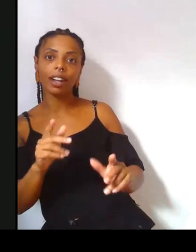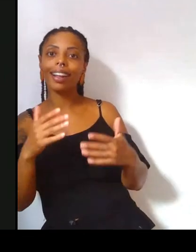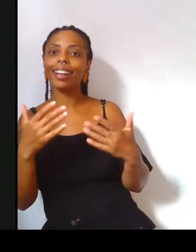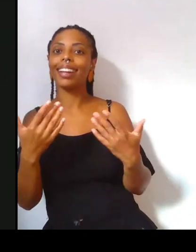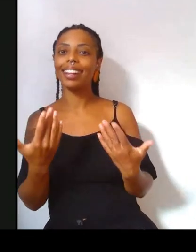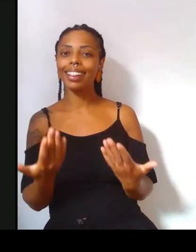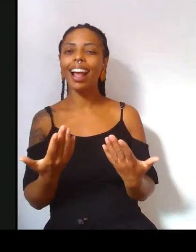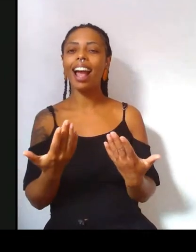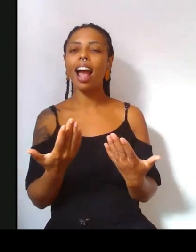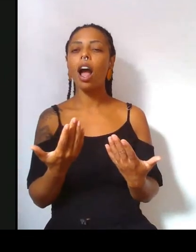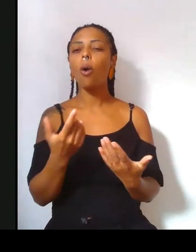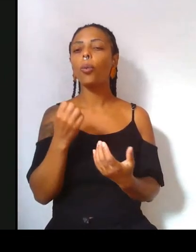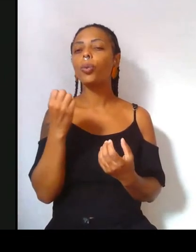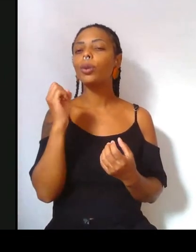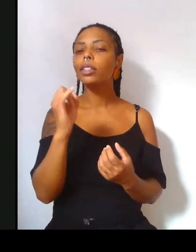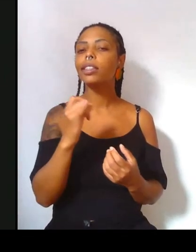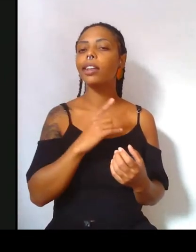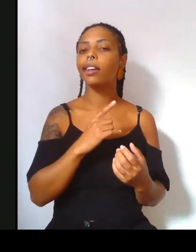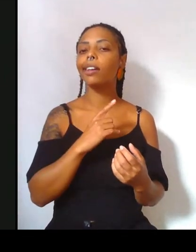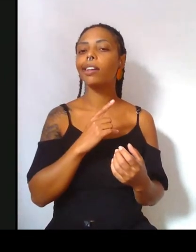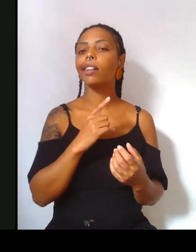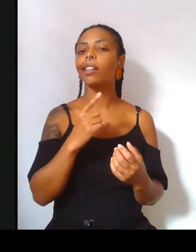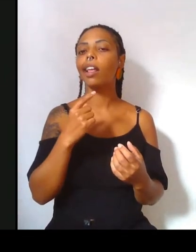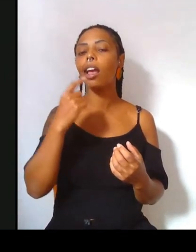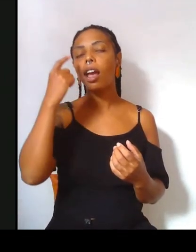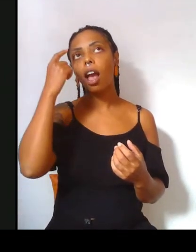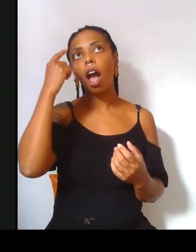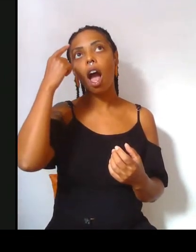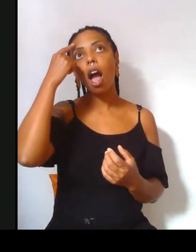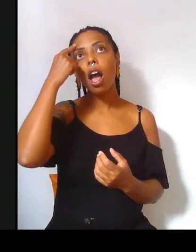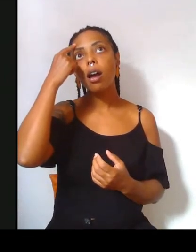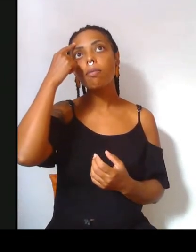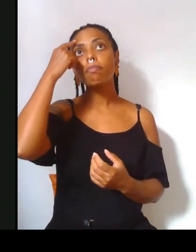autoral e a criação de um significado